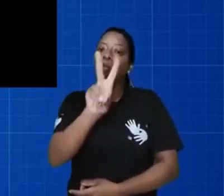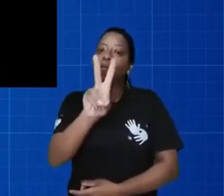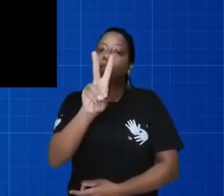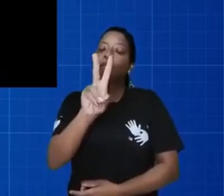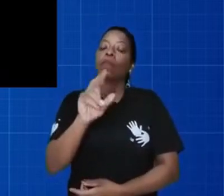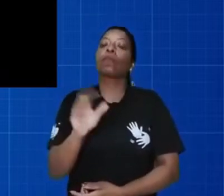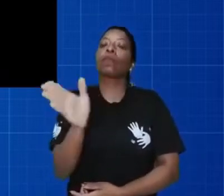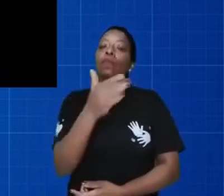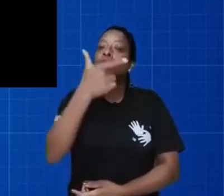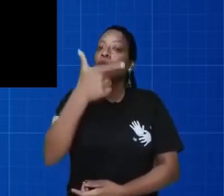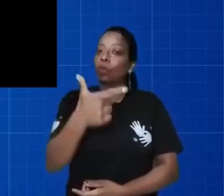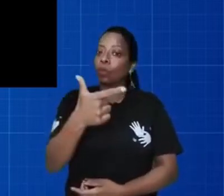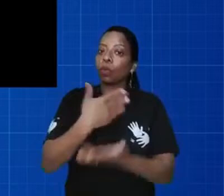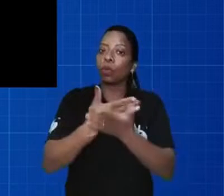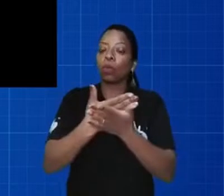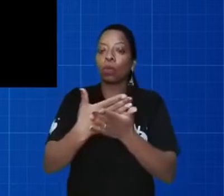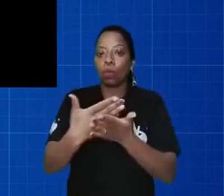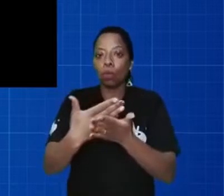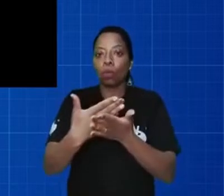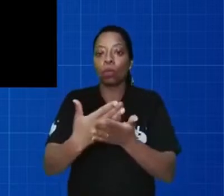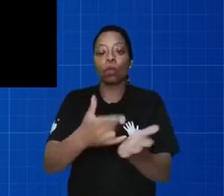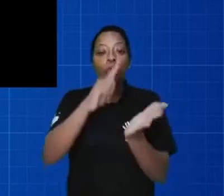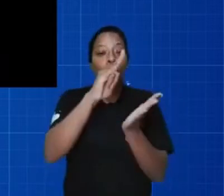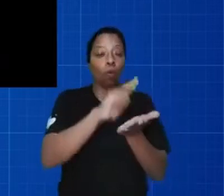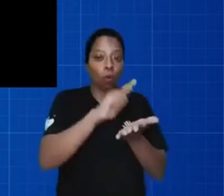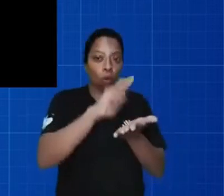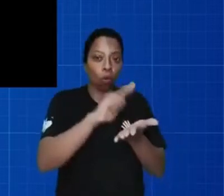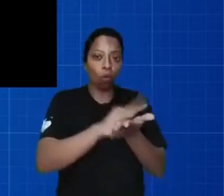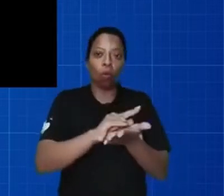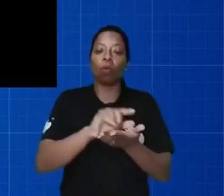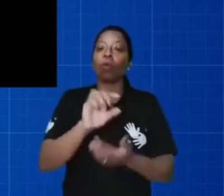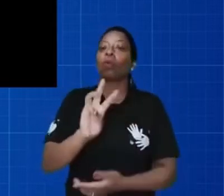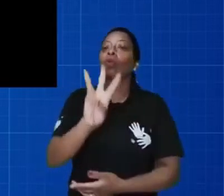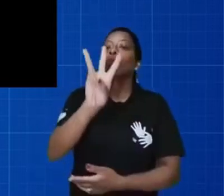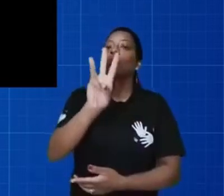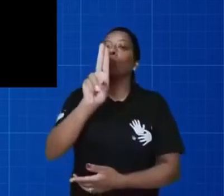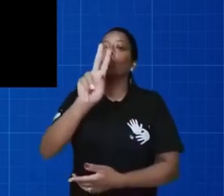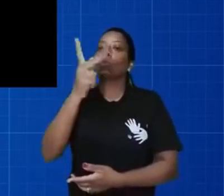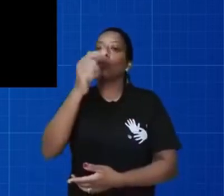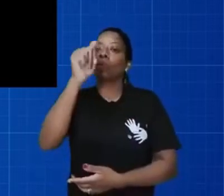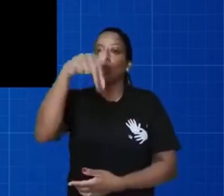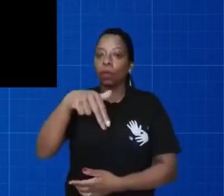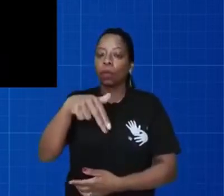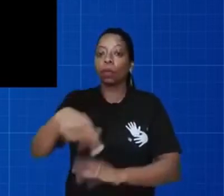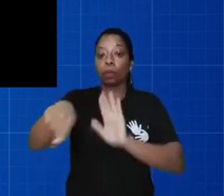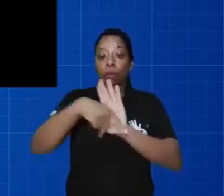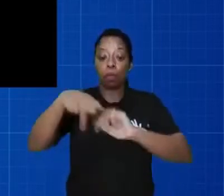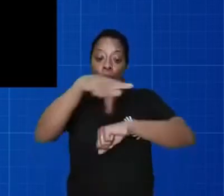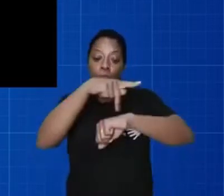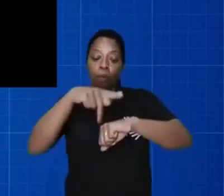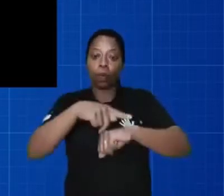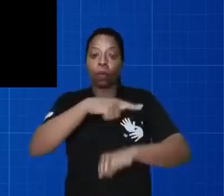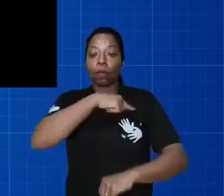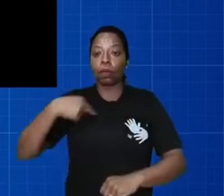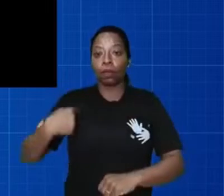seu início em 31 de dezembro de 2019, em Wuhan, que é uma província, né, de Hubei, na China, e a partir de 31